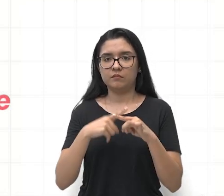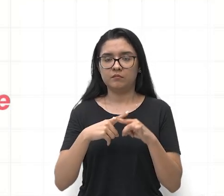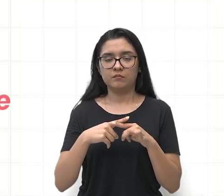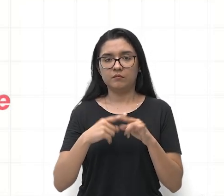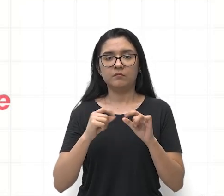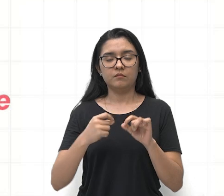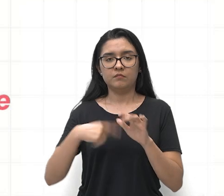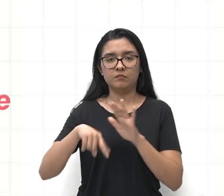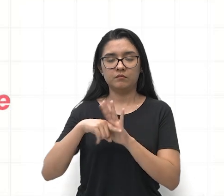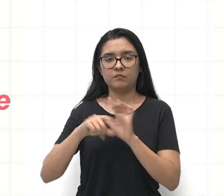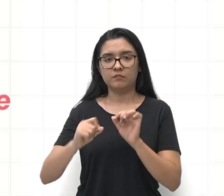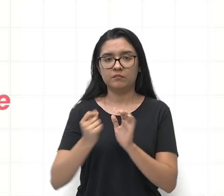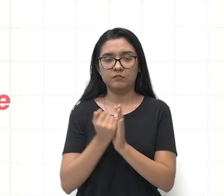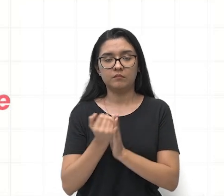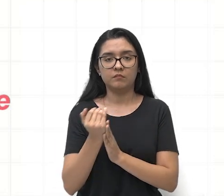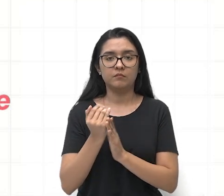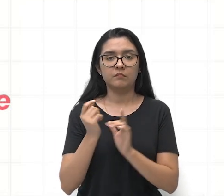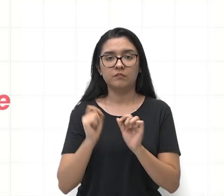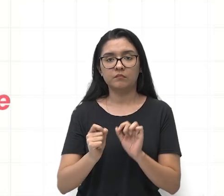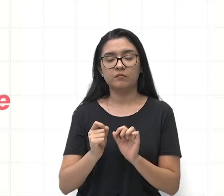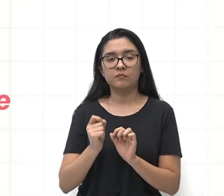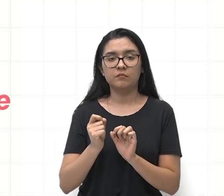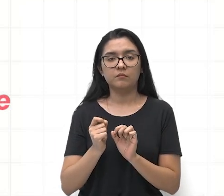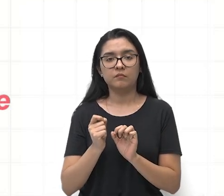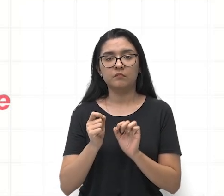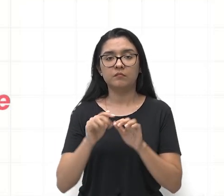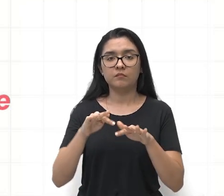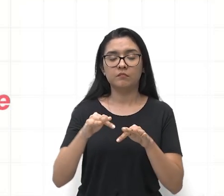menos o preço inicial, que é de quanto?